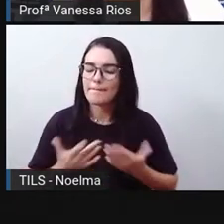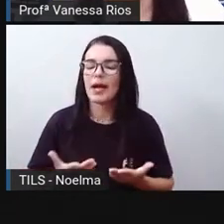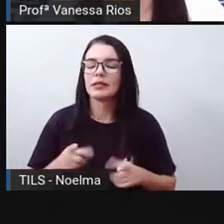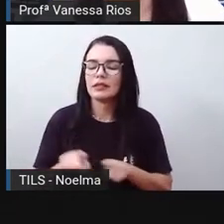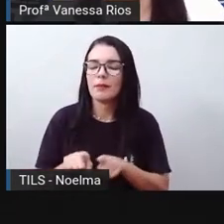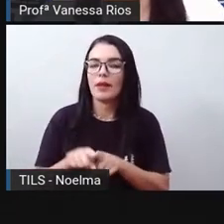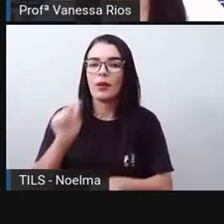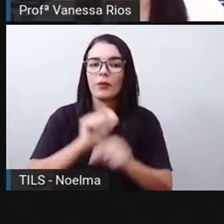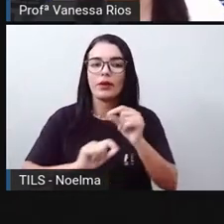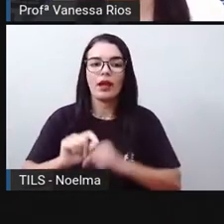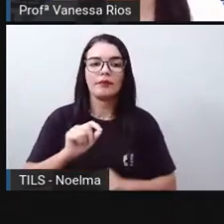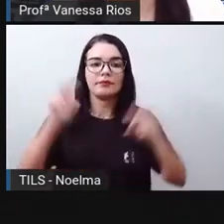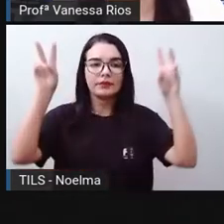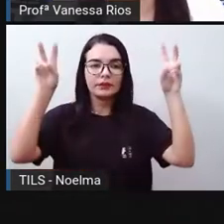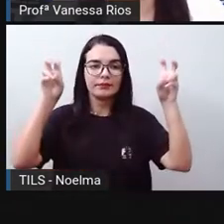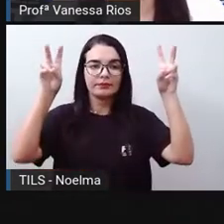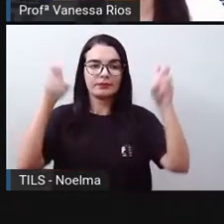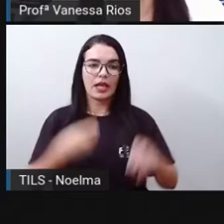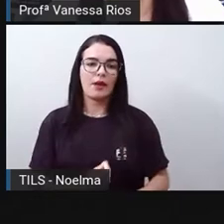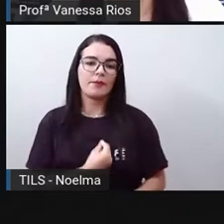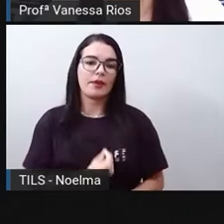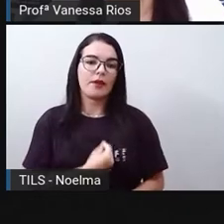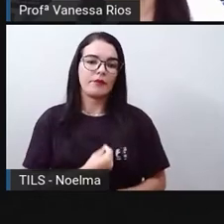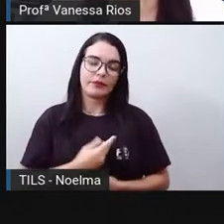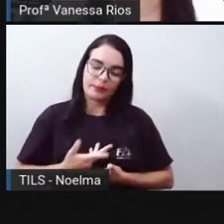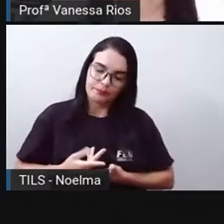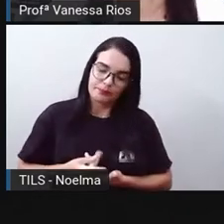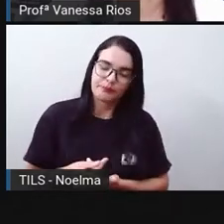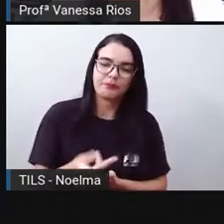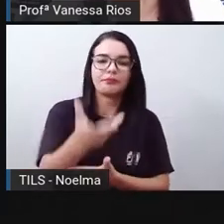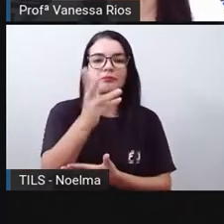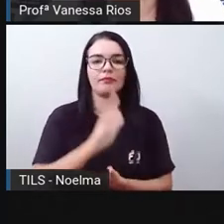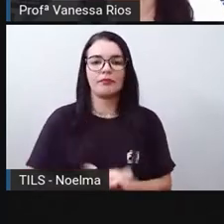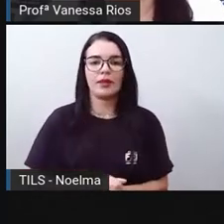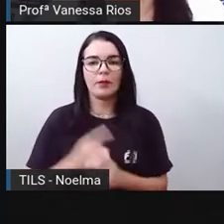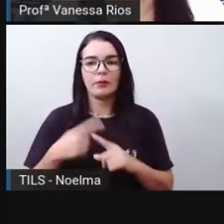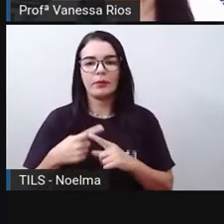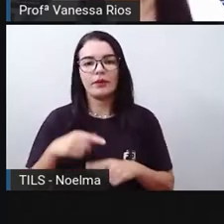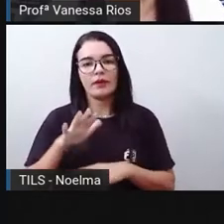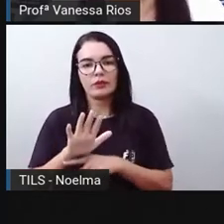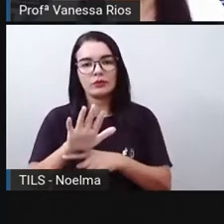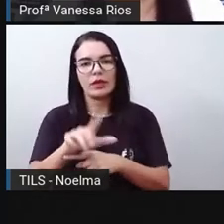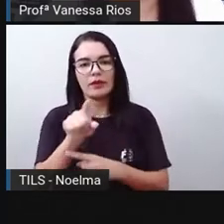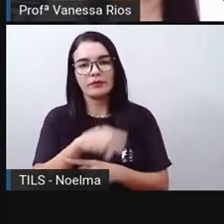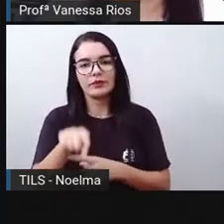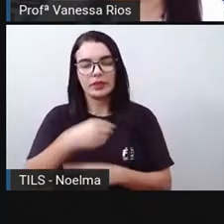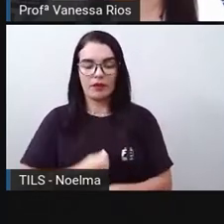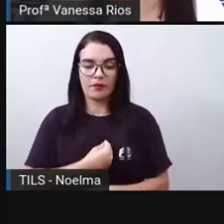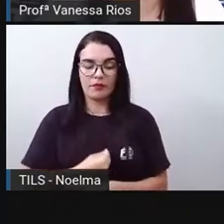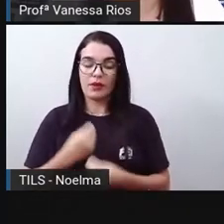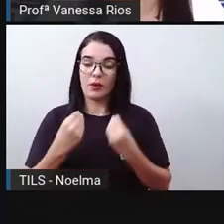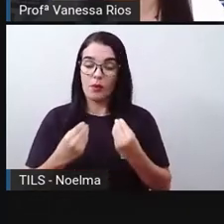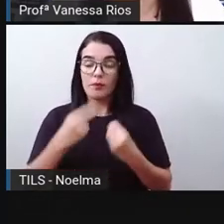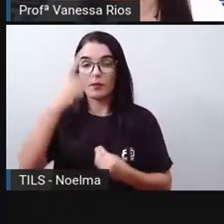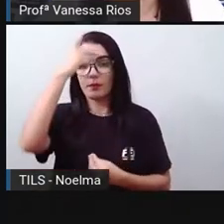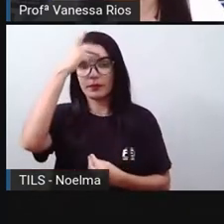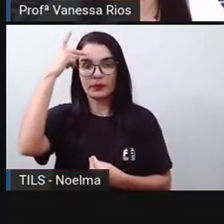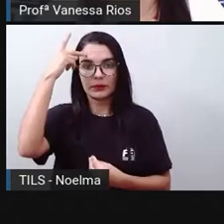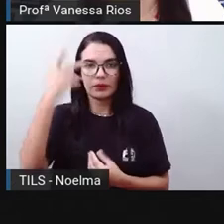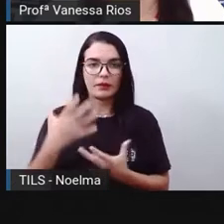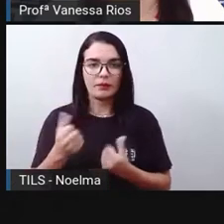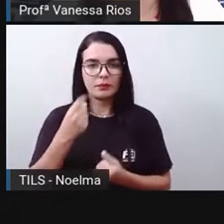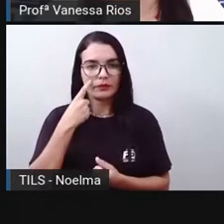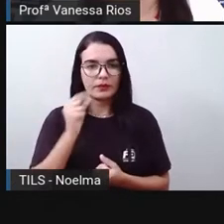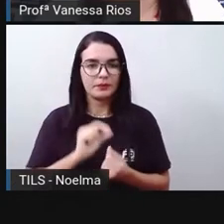aprende além aí dos muros da escola, que vai nos ajudar a viver como pessoa. Então vamos lá saber aí o que que esta aula